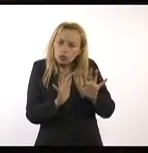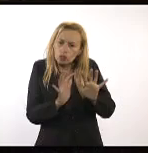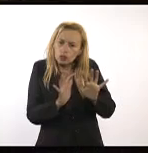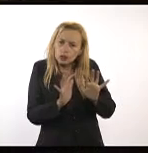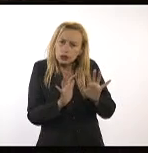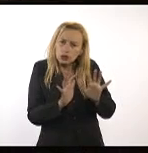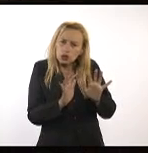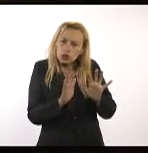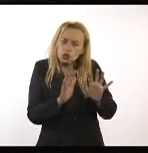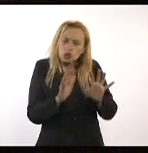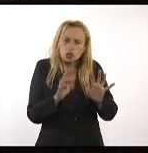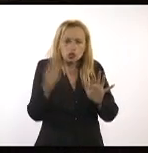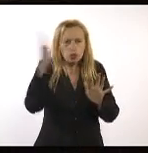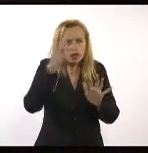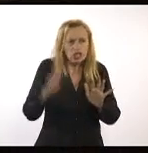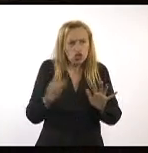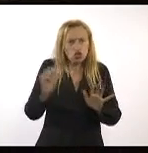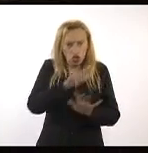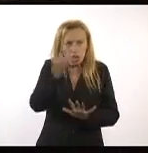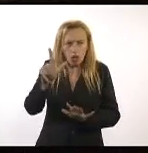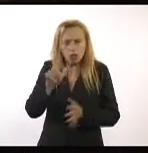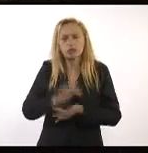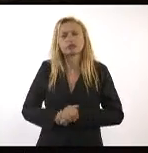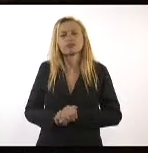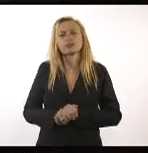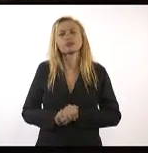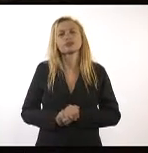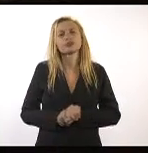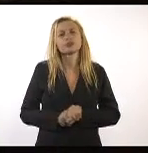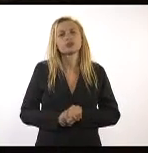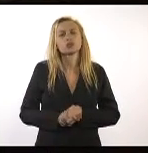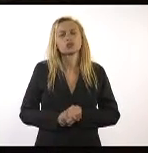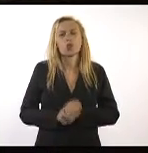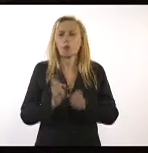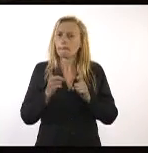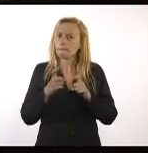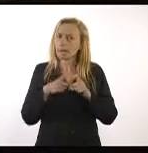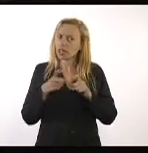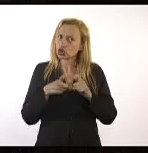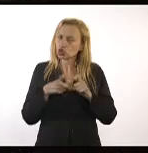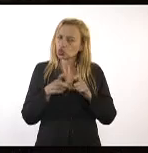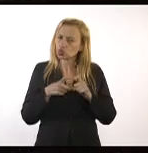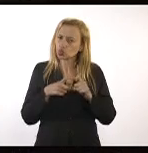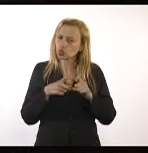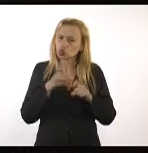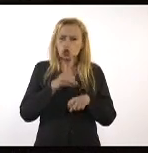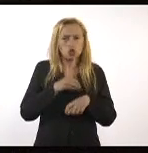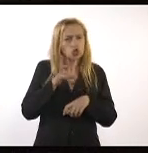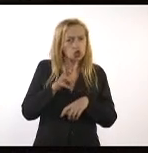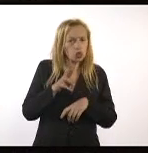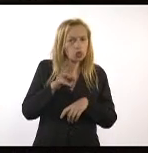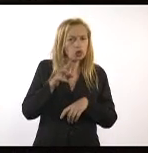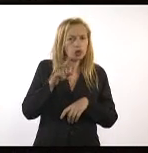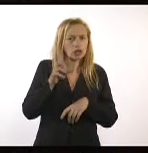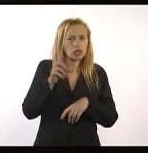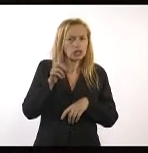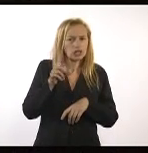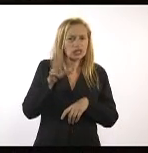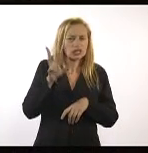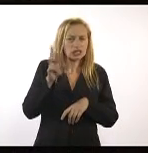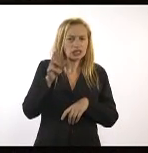do brasil de uma forma geral que é o médico doutor drauzio